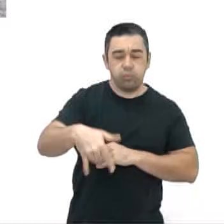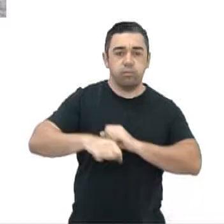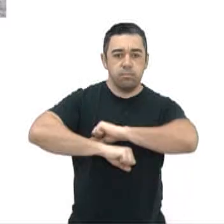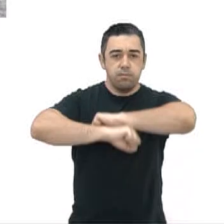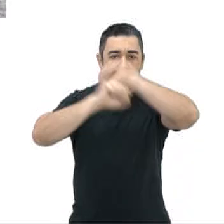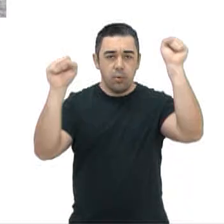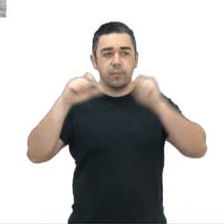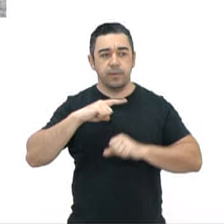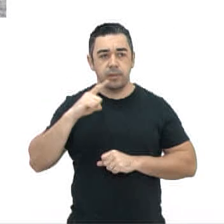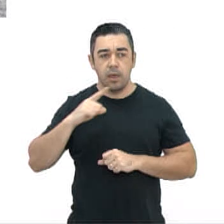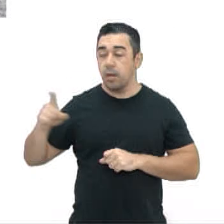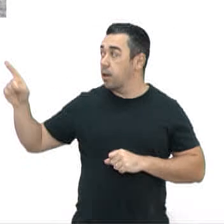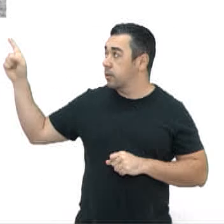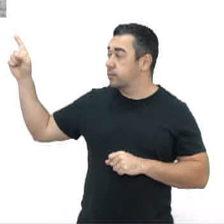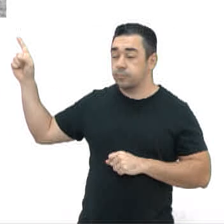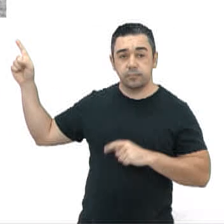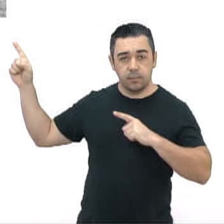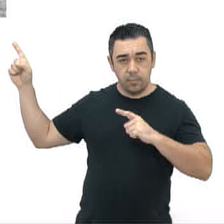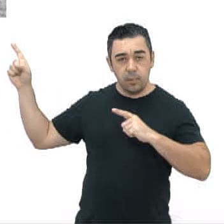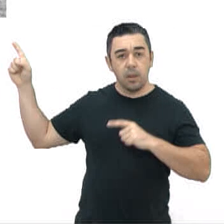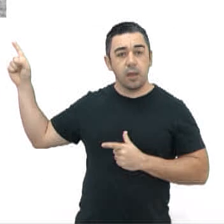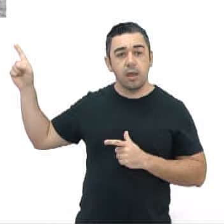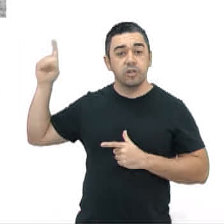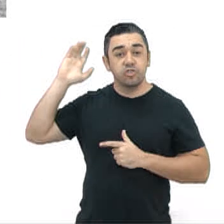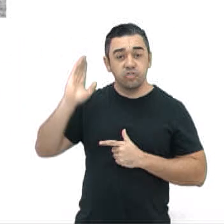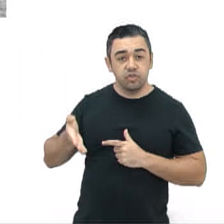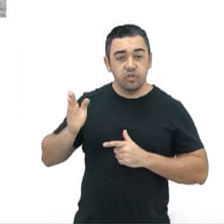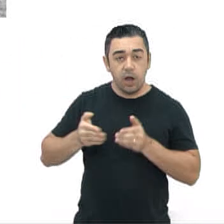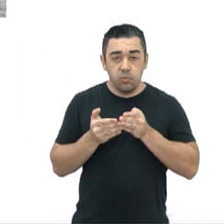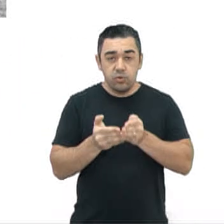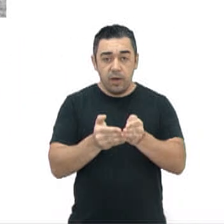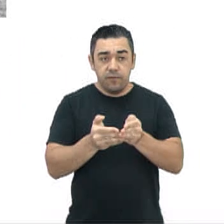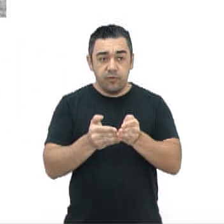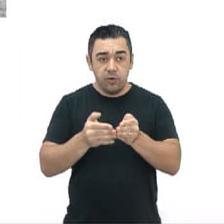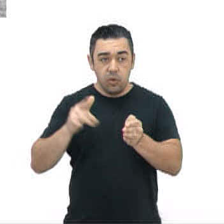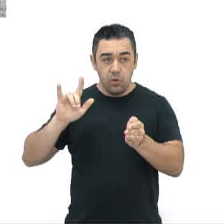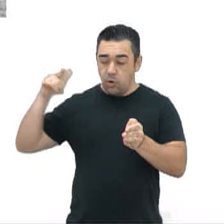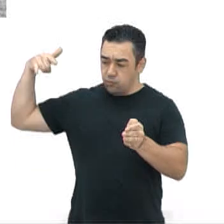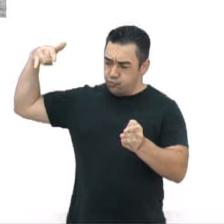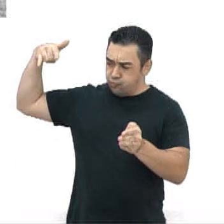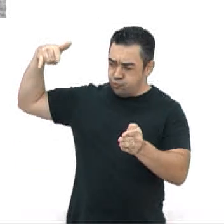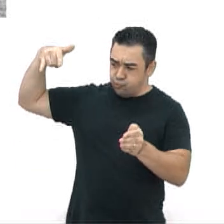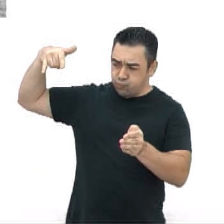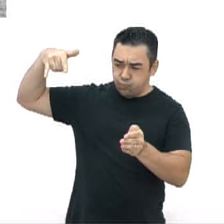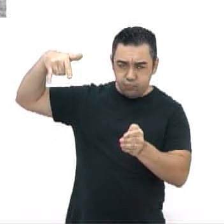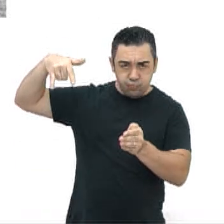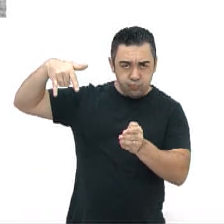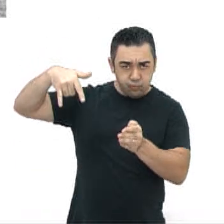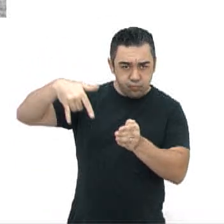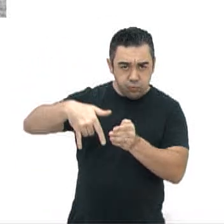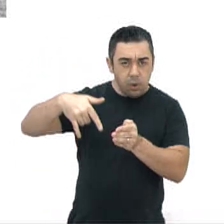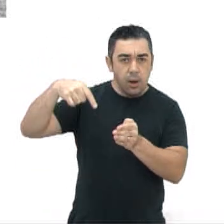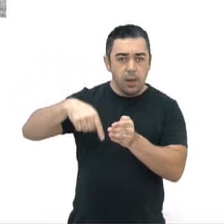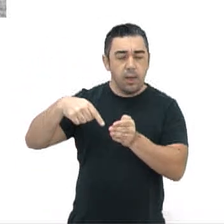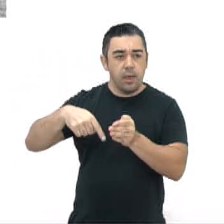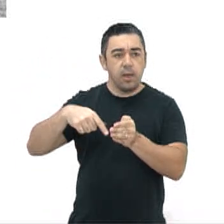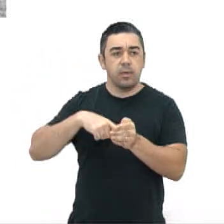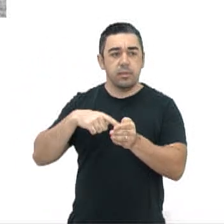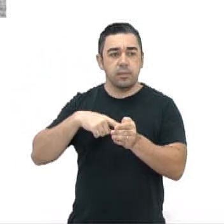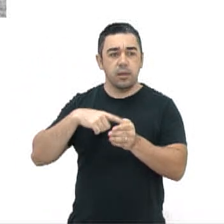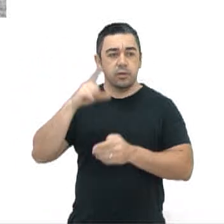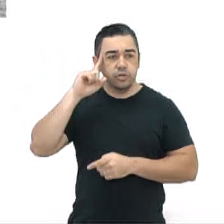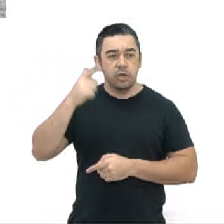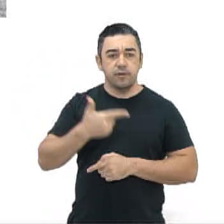imagem do avião japonês chamado Jude, ele já atacando, fazendo um mergulho suicida contra o porta-aviões Essex, no dia